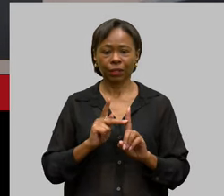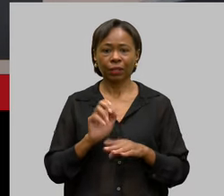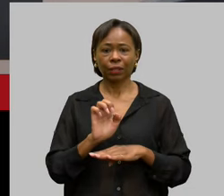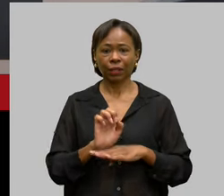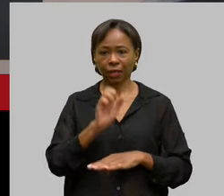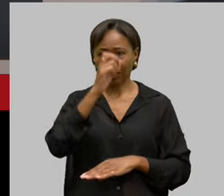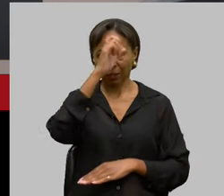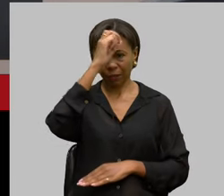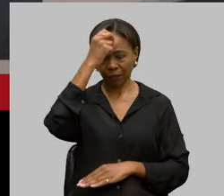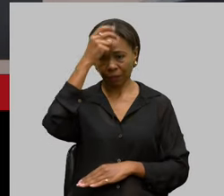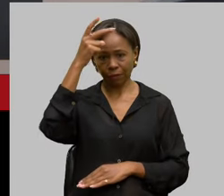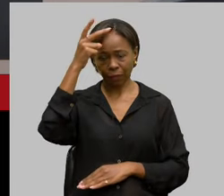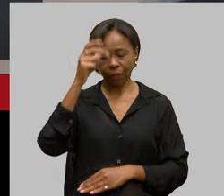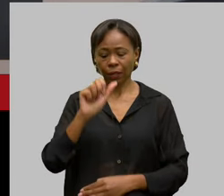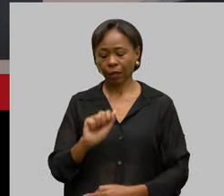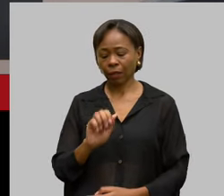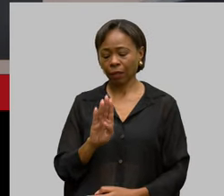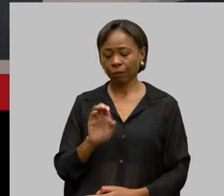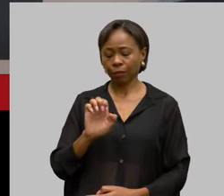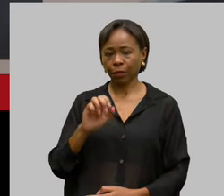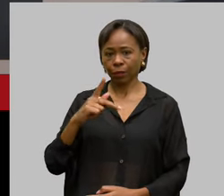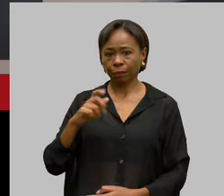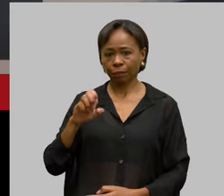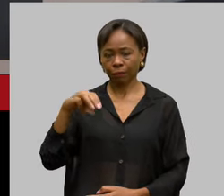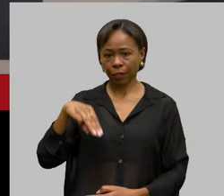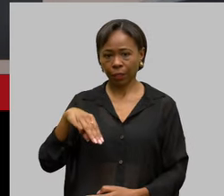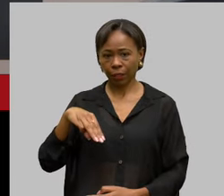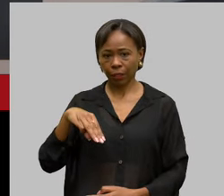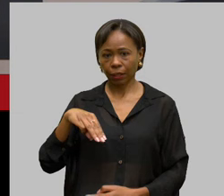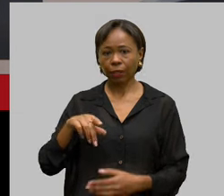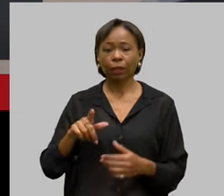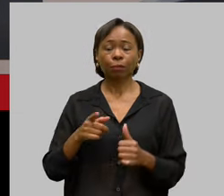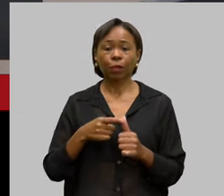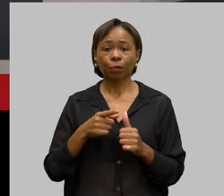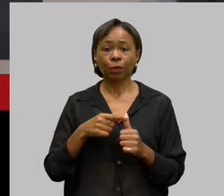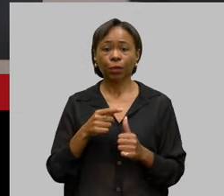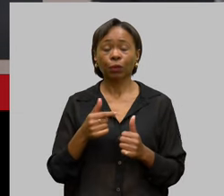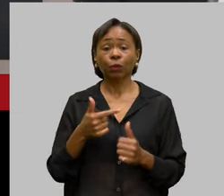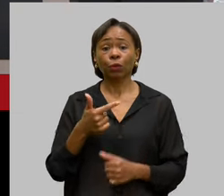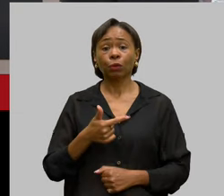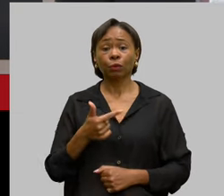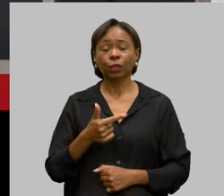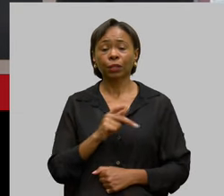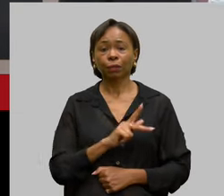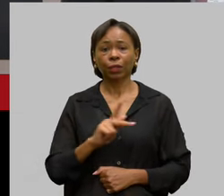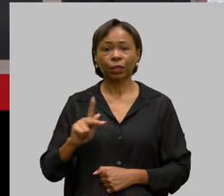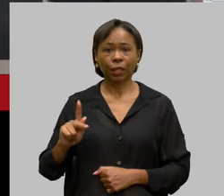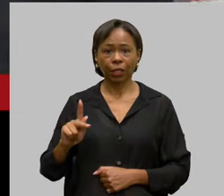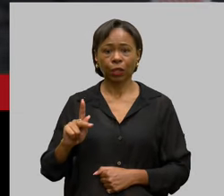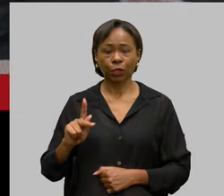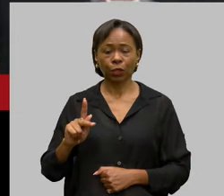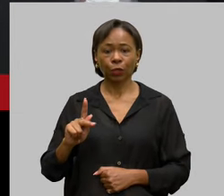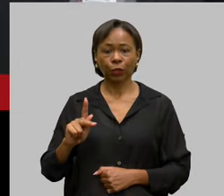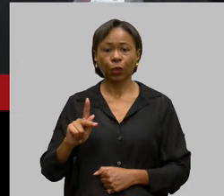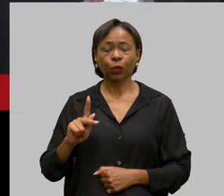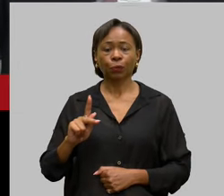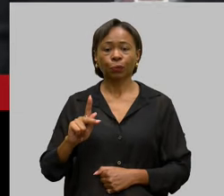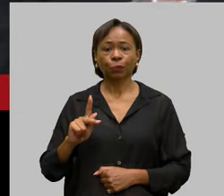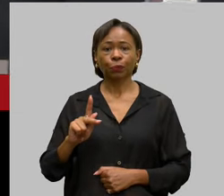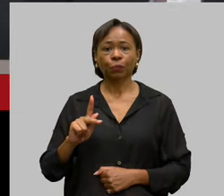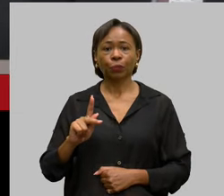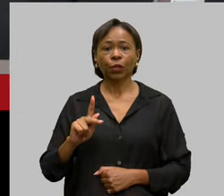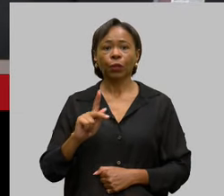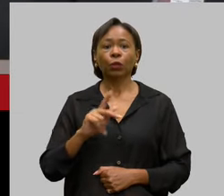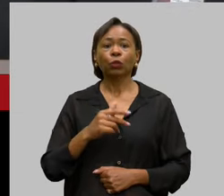municipais abipem e primeiro vice-presidente do Conselho Nacional dos dirigentes de regimes